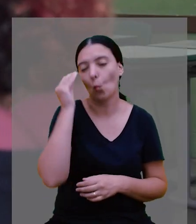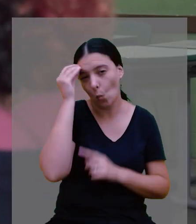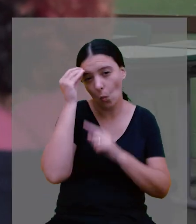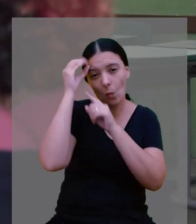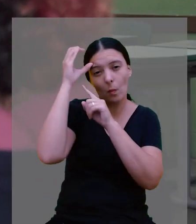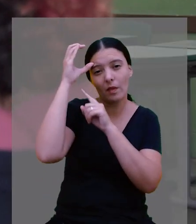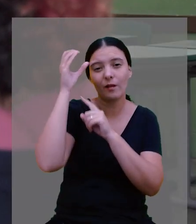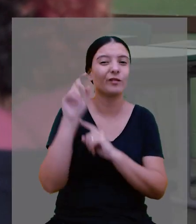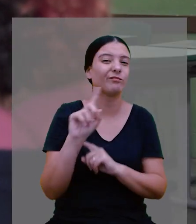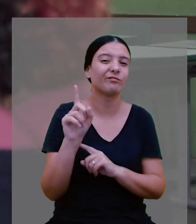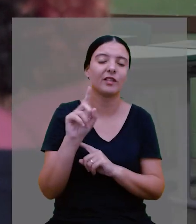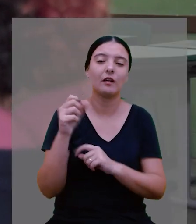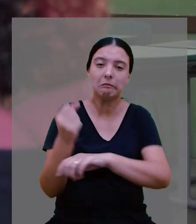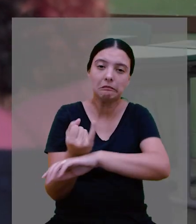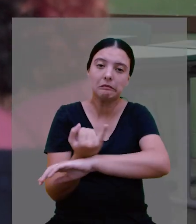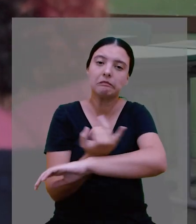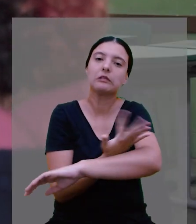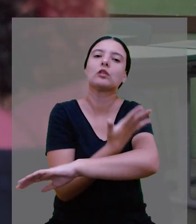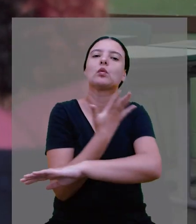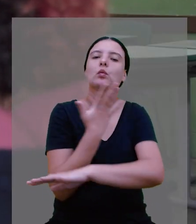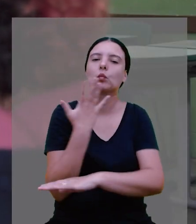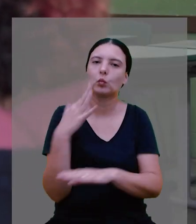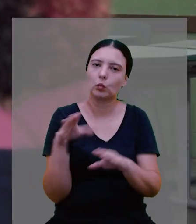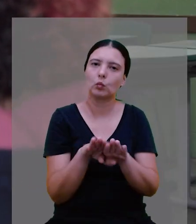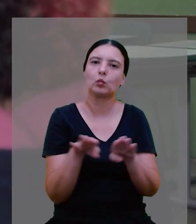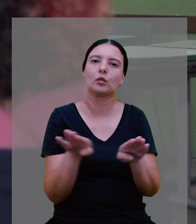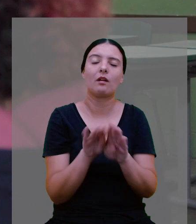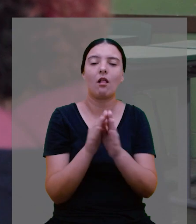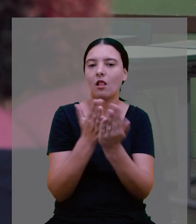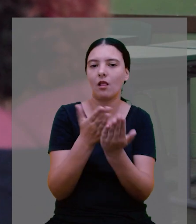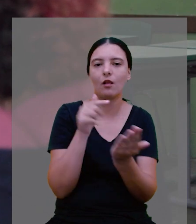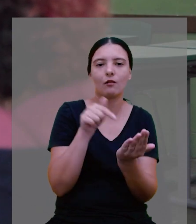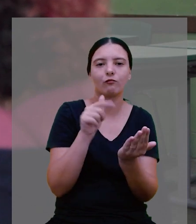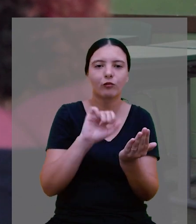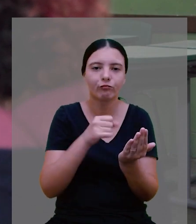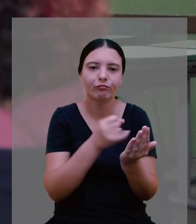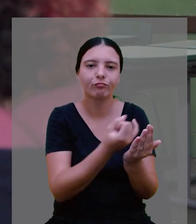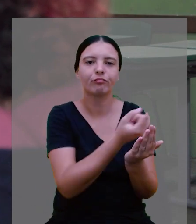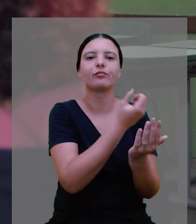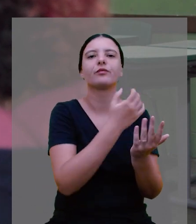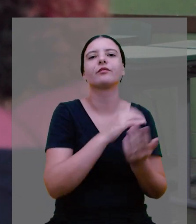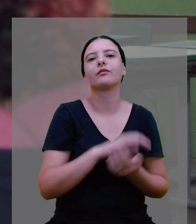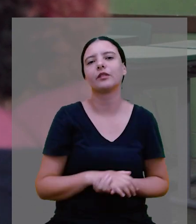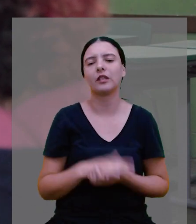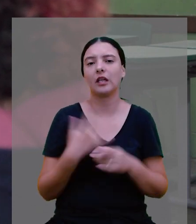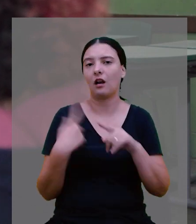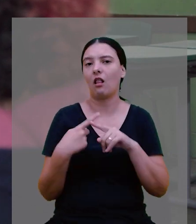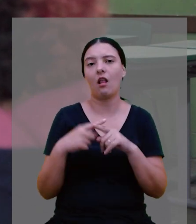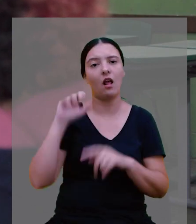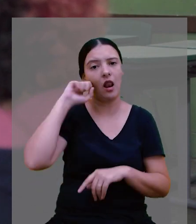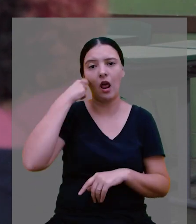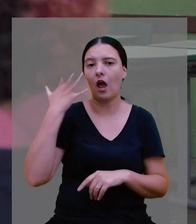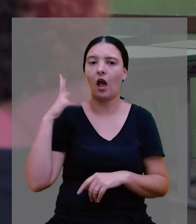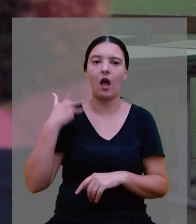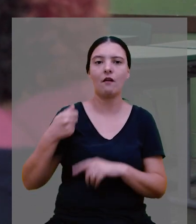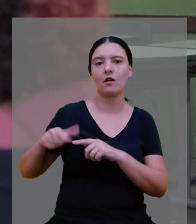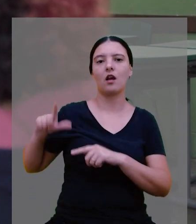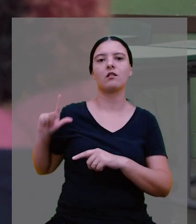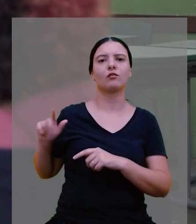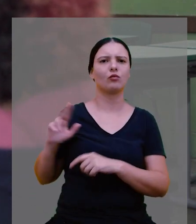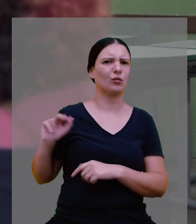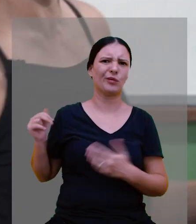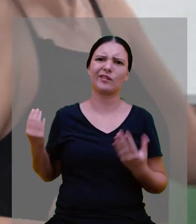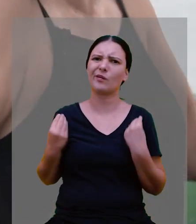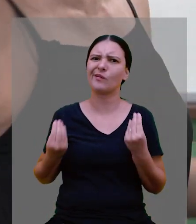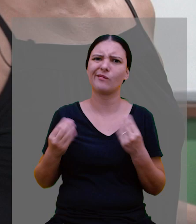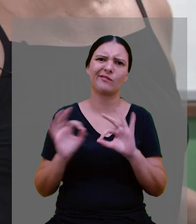conhecimento, é repertório emocional. E isso a gente ganha no livro. Porque eu nunca tinha ido à África. Como é que eu ia me preparar para ir